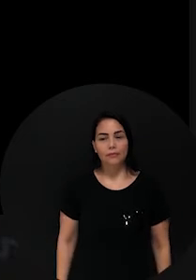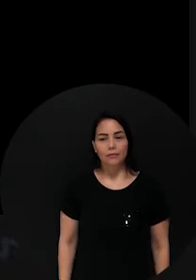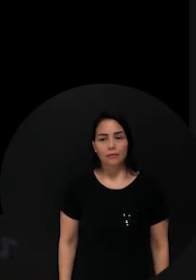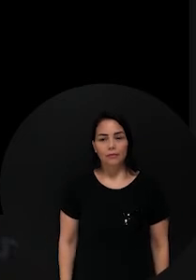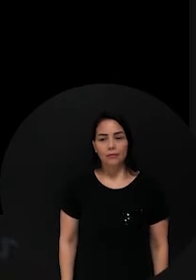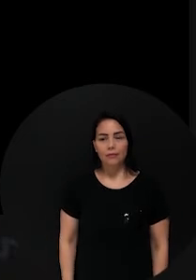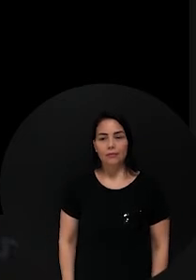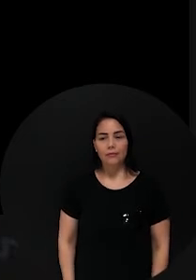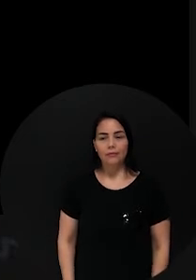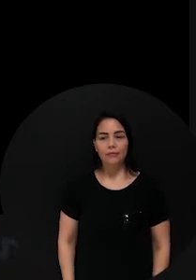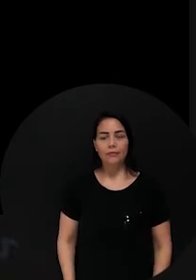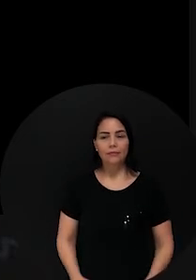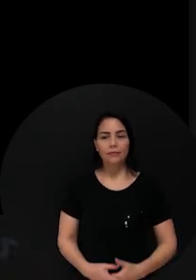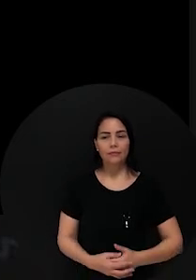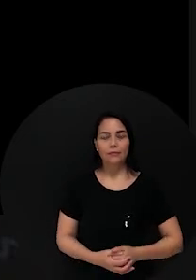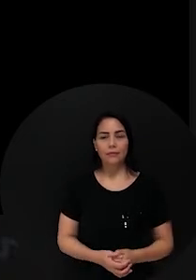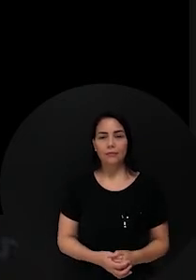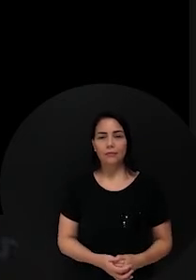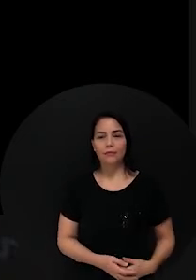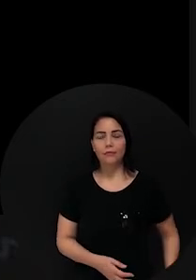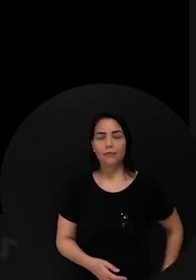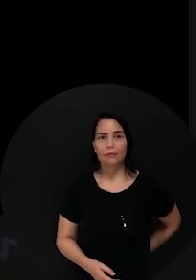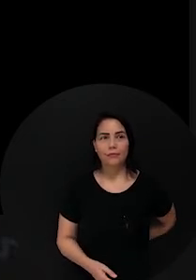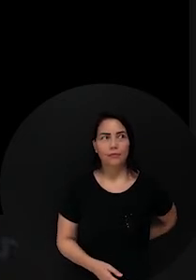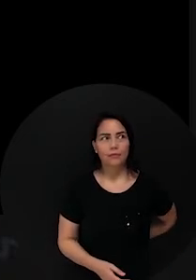Vamos a algumas dúvidas?